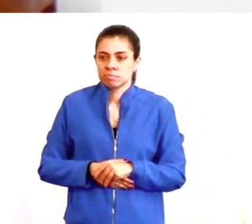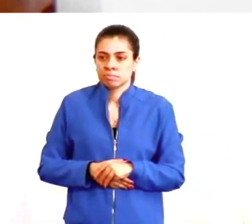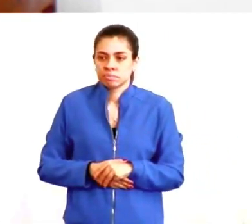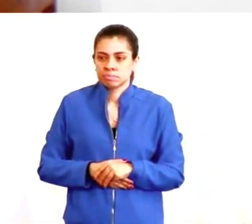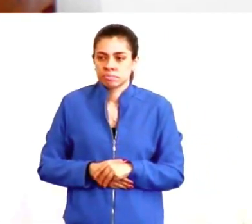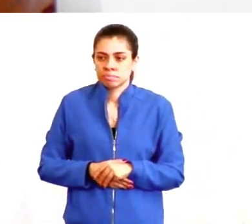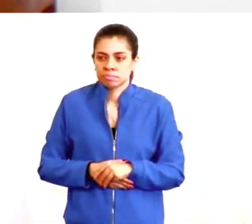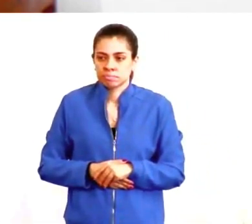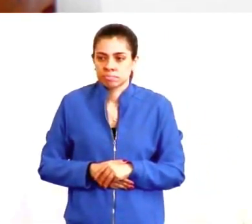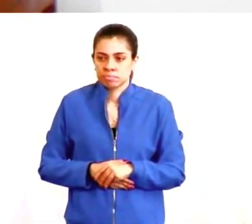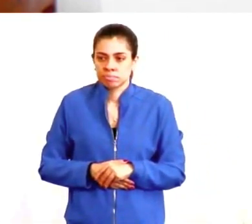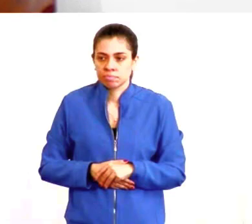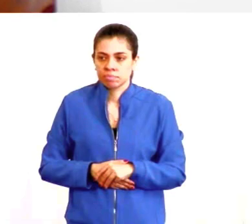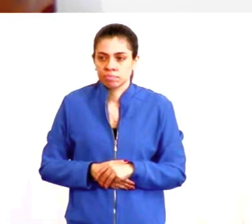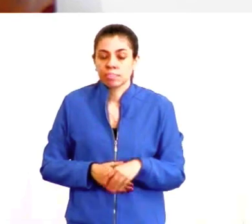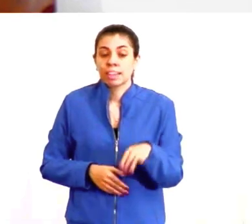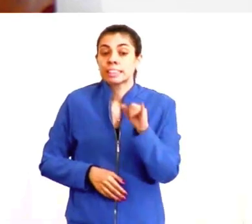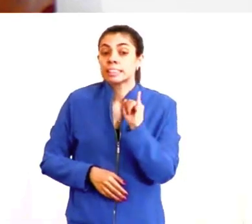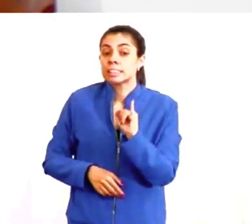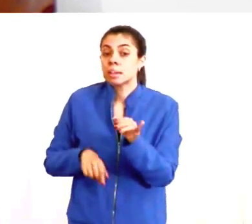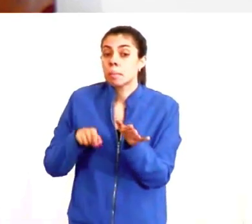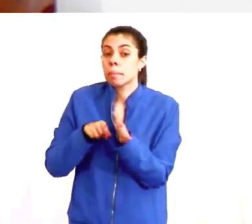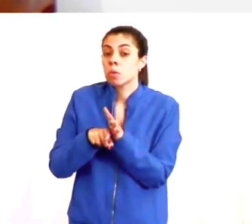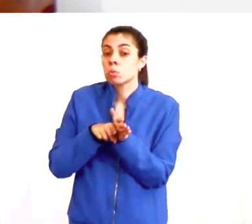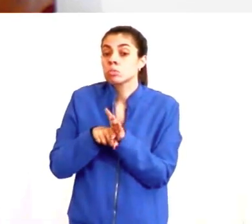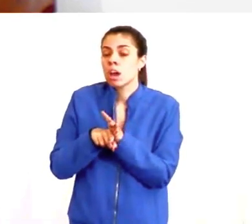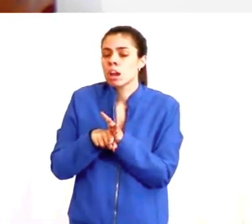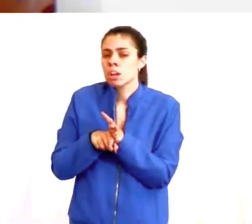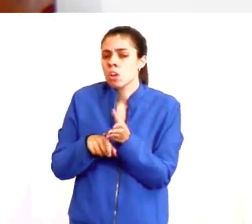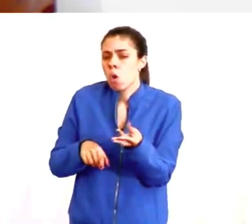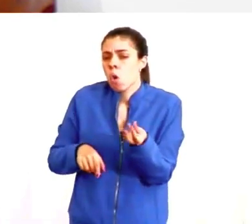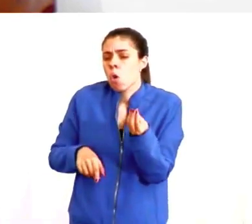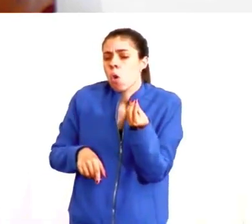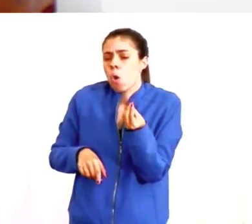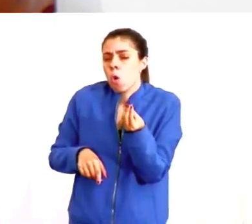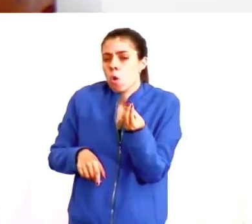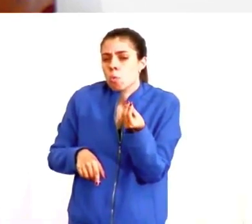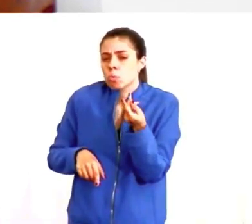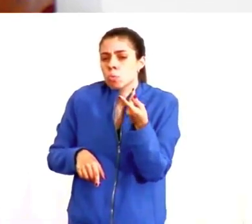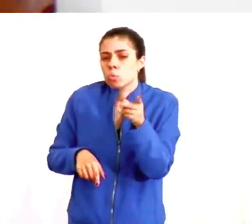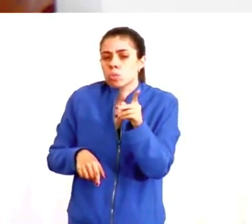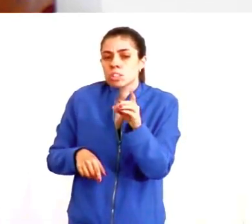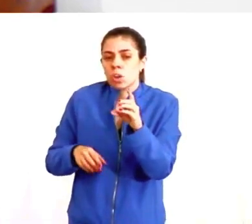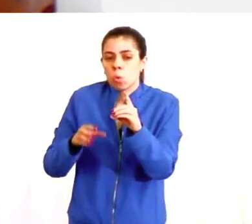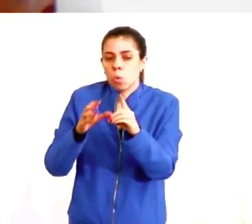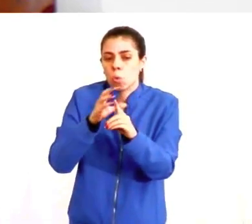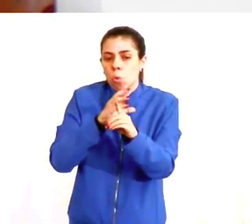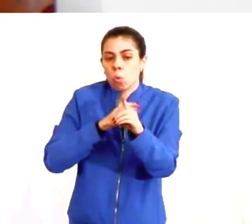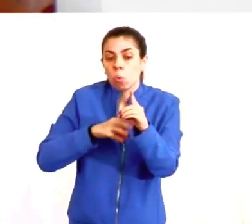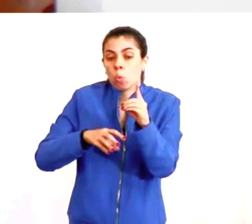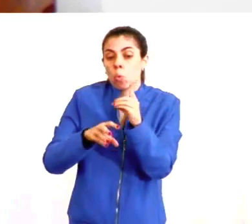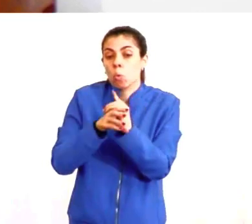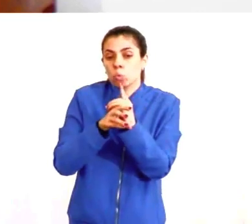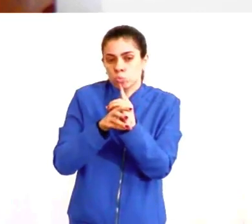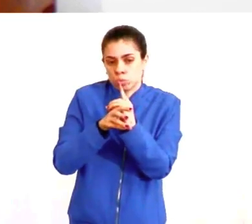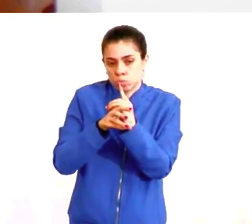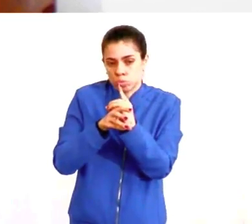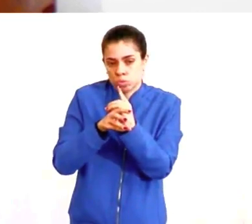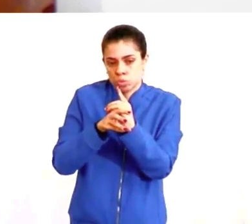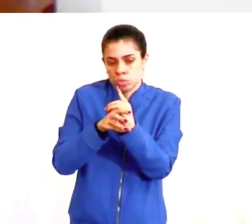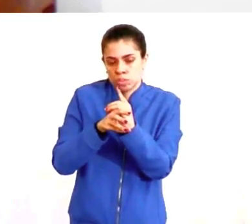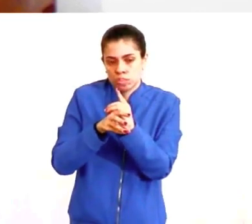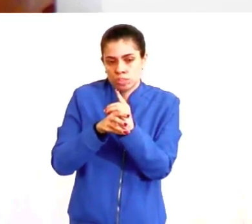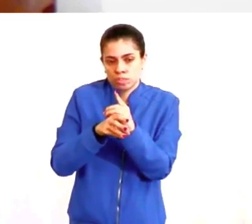lhe perguntar, qual é a liturgia da sua igreja? Se você for um presbiteriano, é liturgia sinagogal. Nós somos de uma